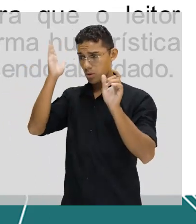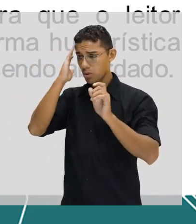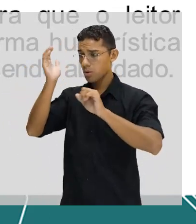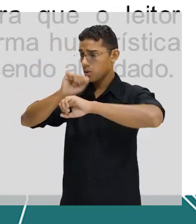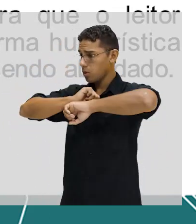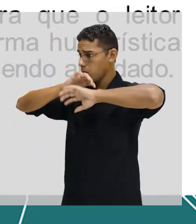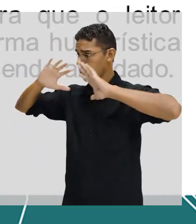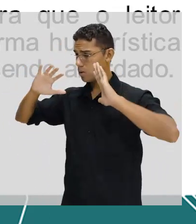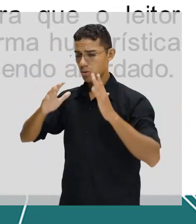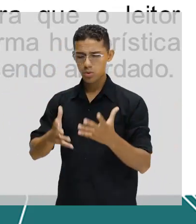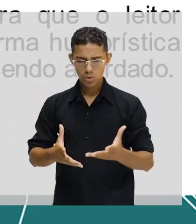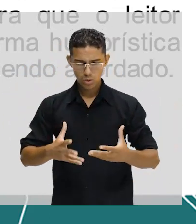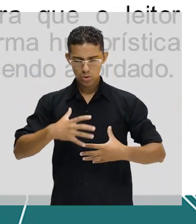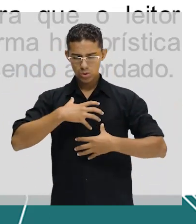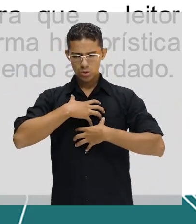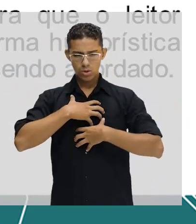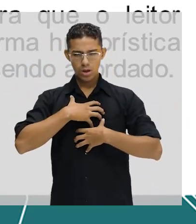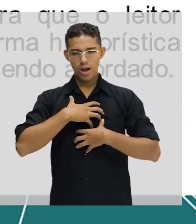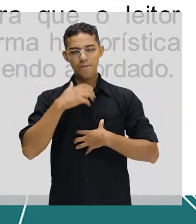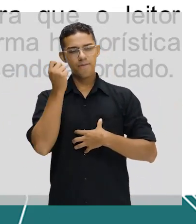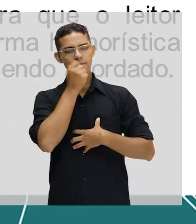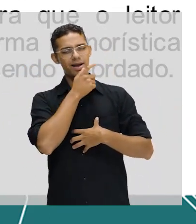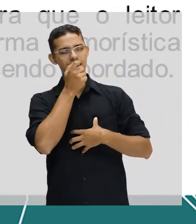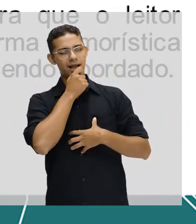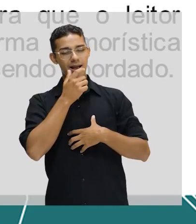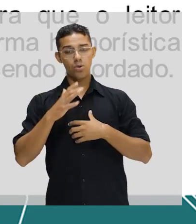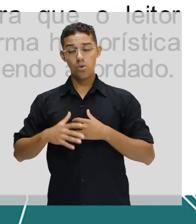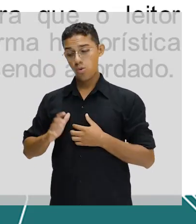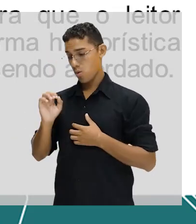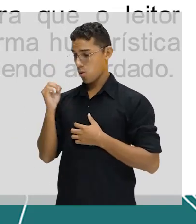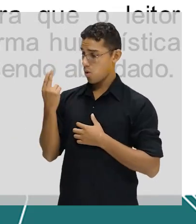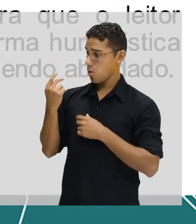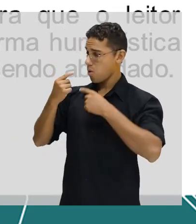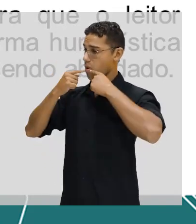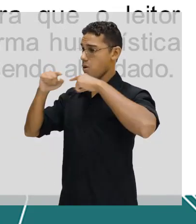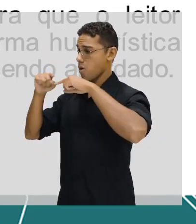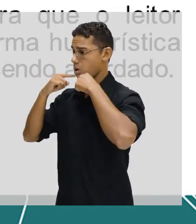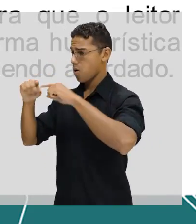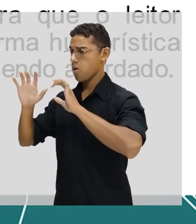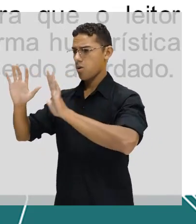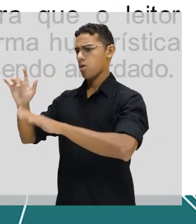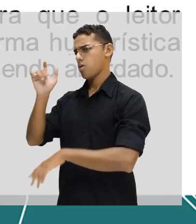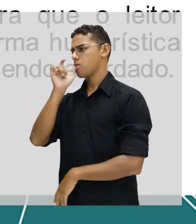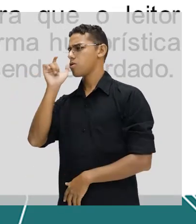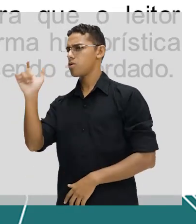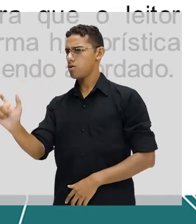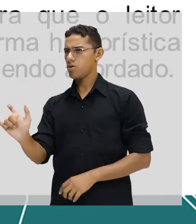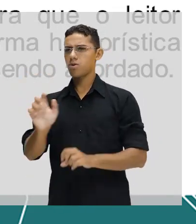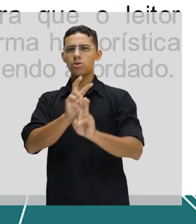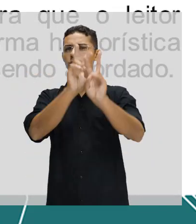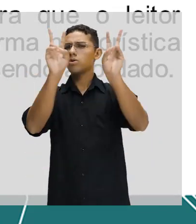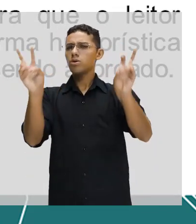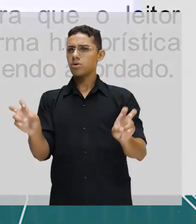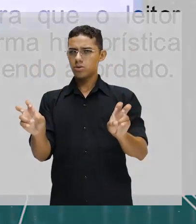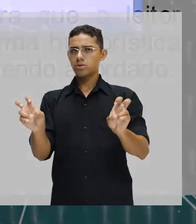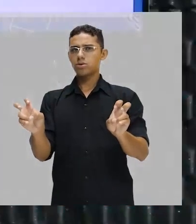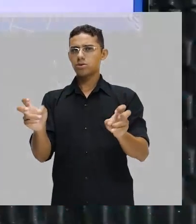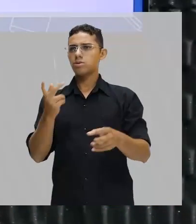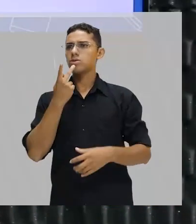passado, seja de forma humorística ou crítica, é preciso que ele esteja ciente do tema que está sendo